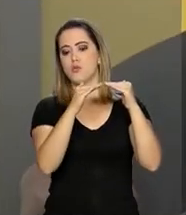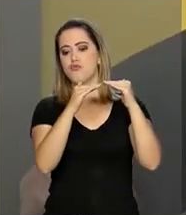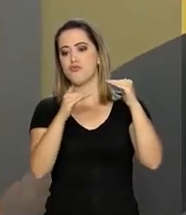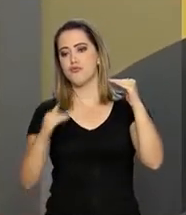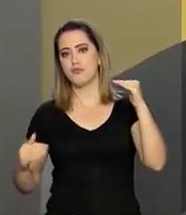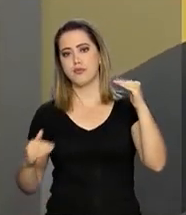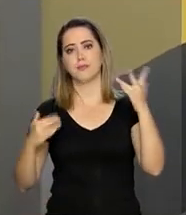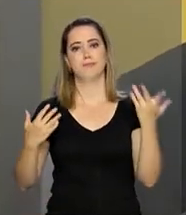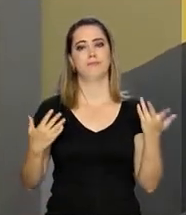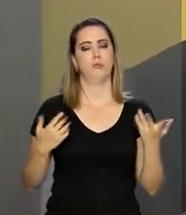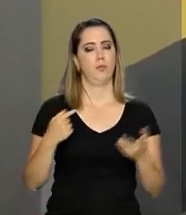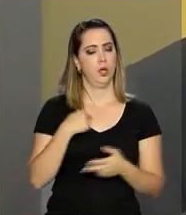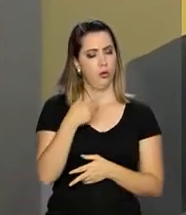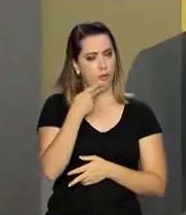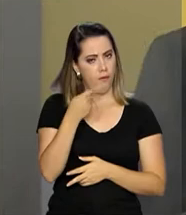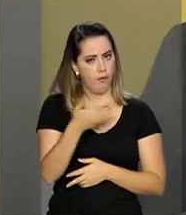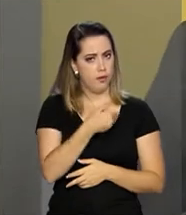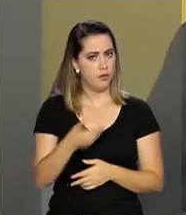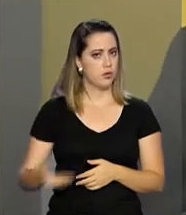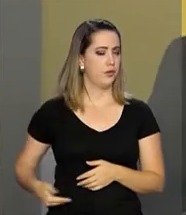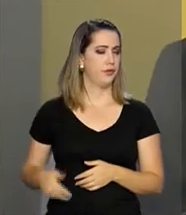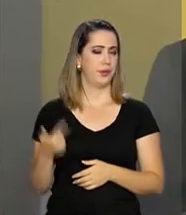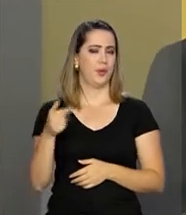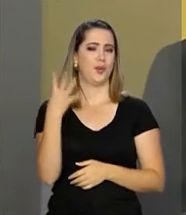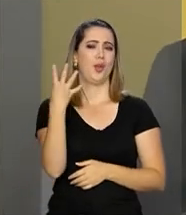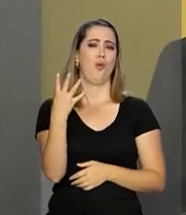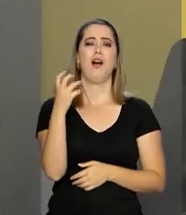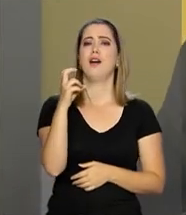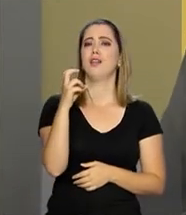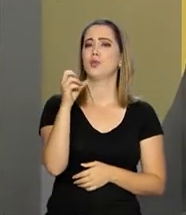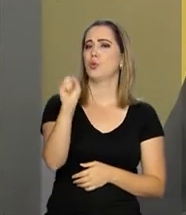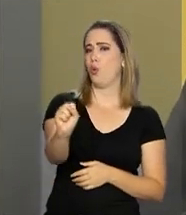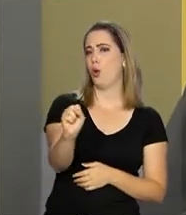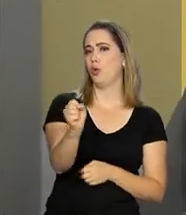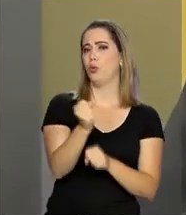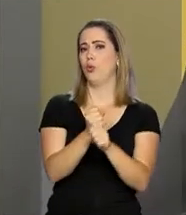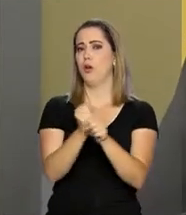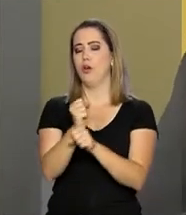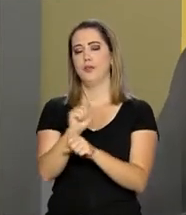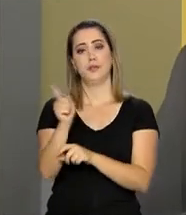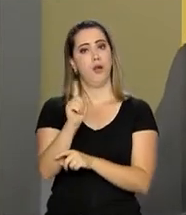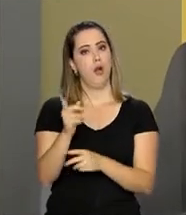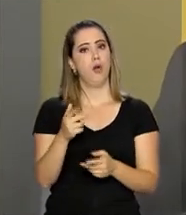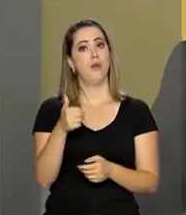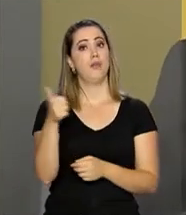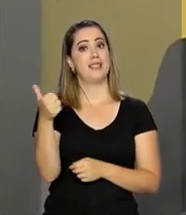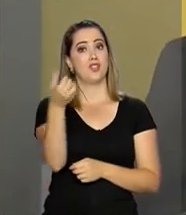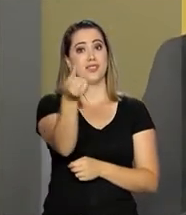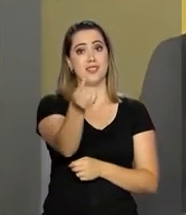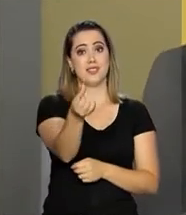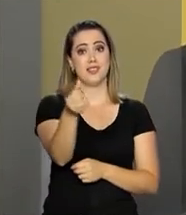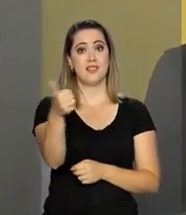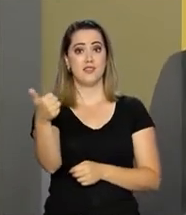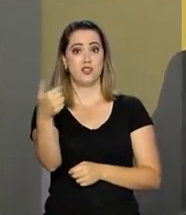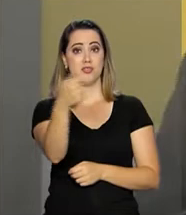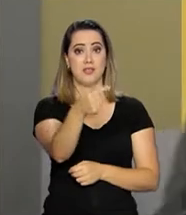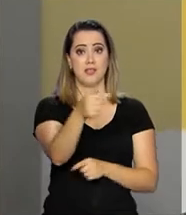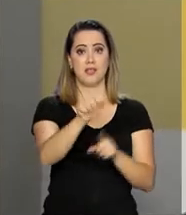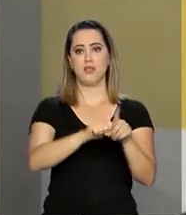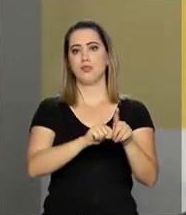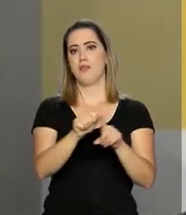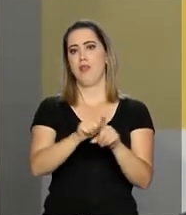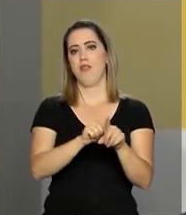governo meus senhores e minhas senhoras que não tem quatro anos oito anos no governo 16 17 meses e os juros